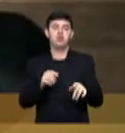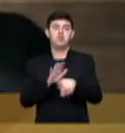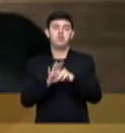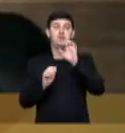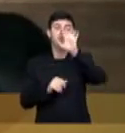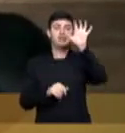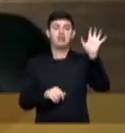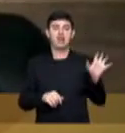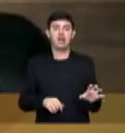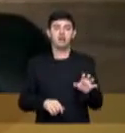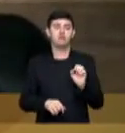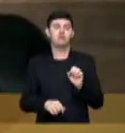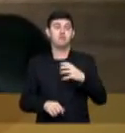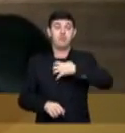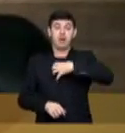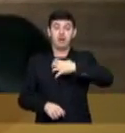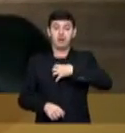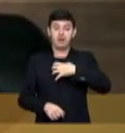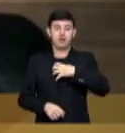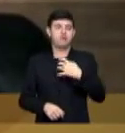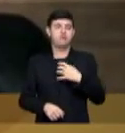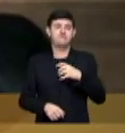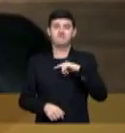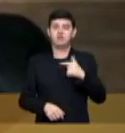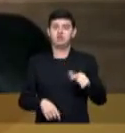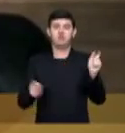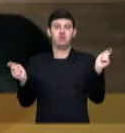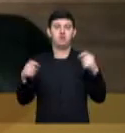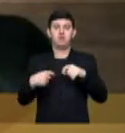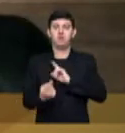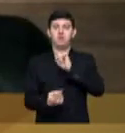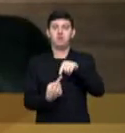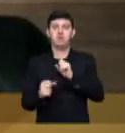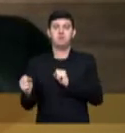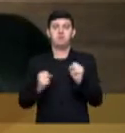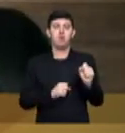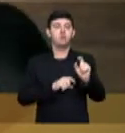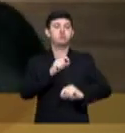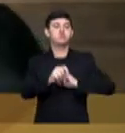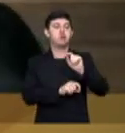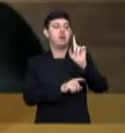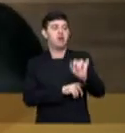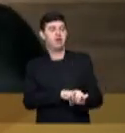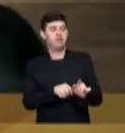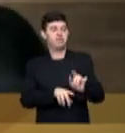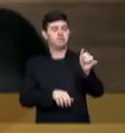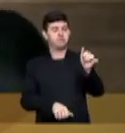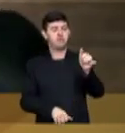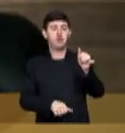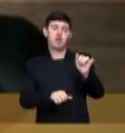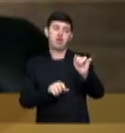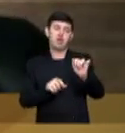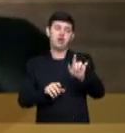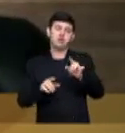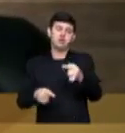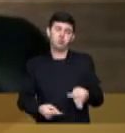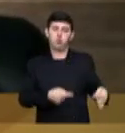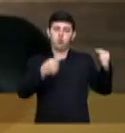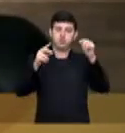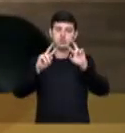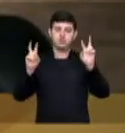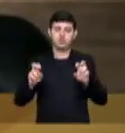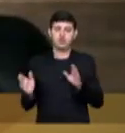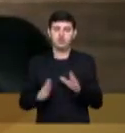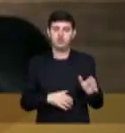Bahia não teria competência para legislar sobre a matéria. A ABRAL, também